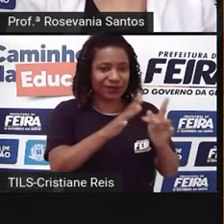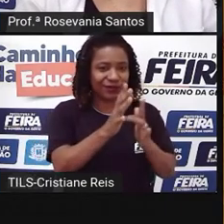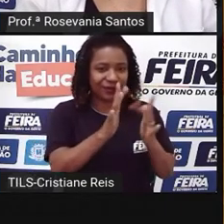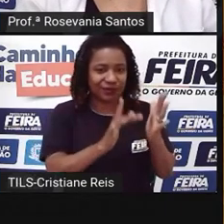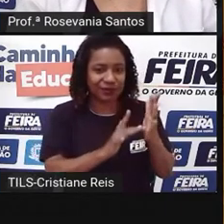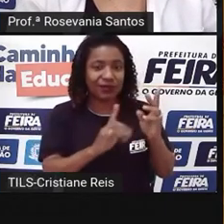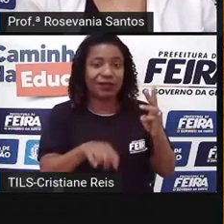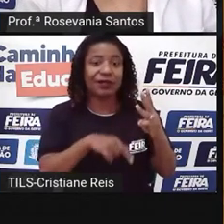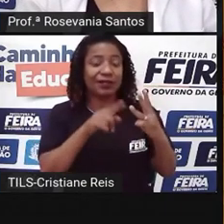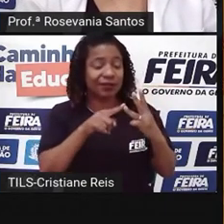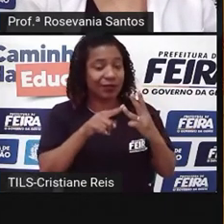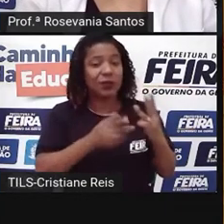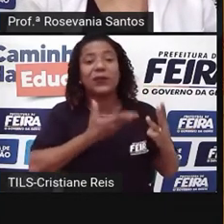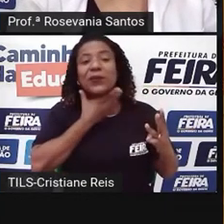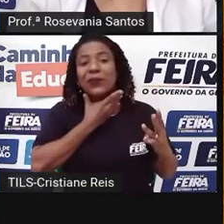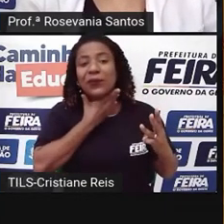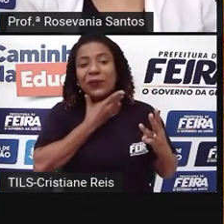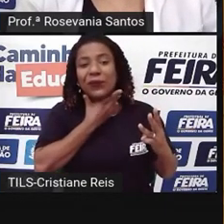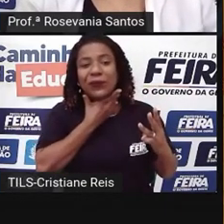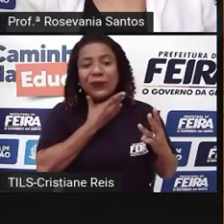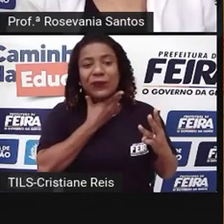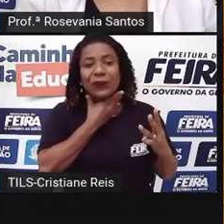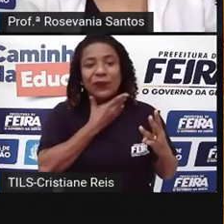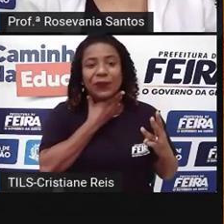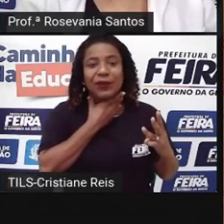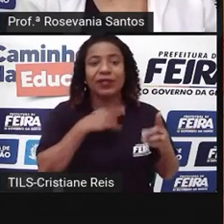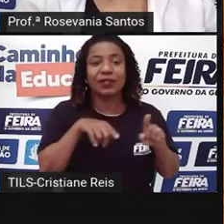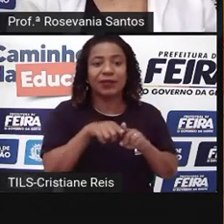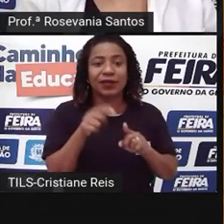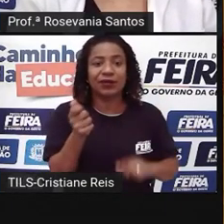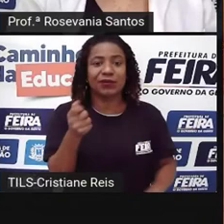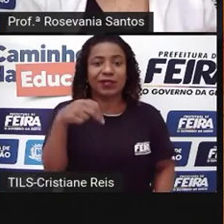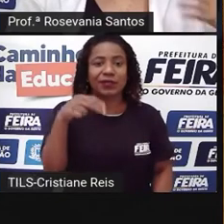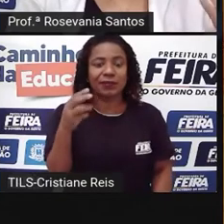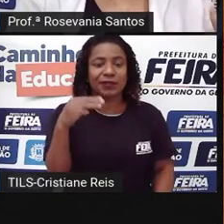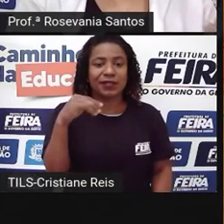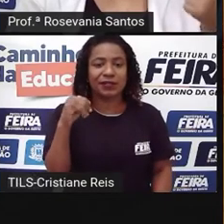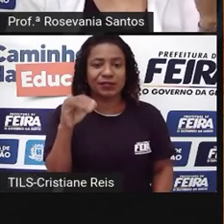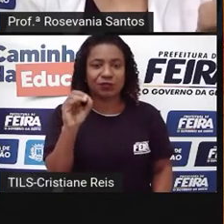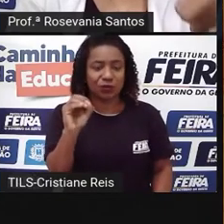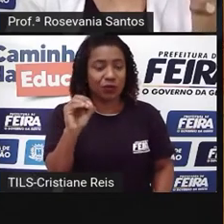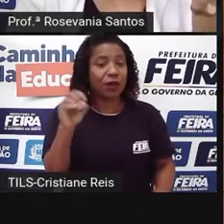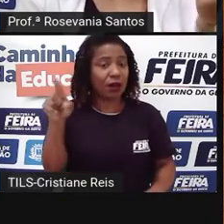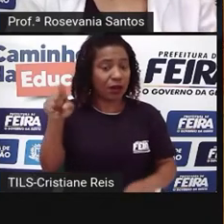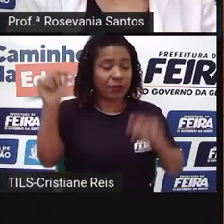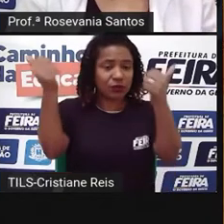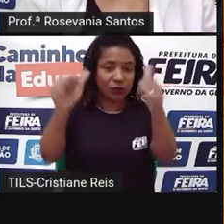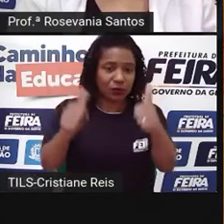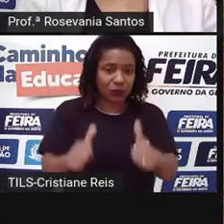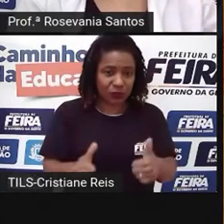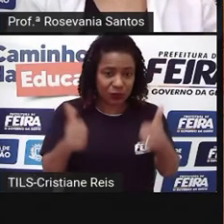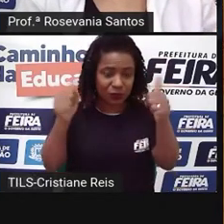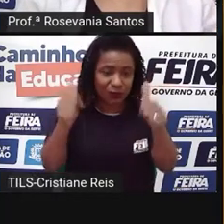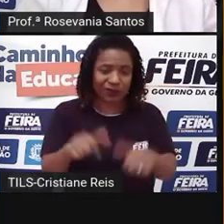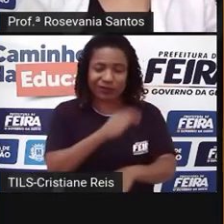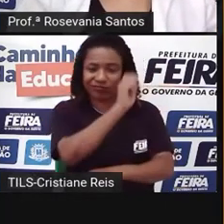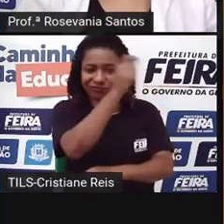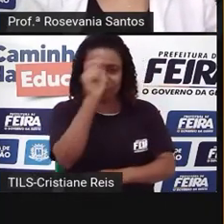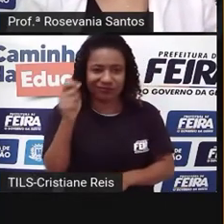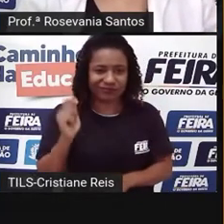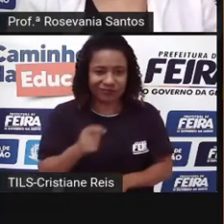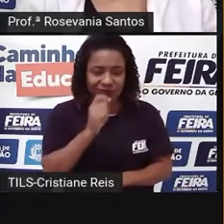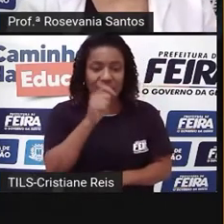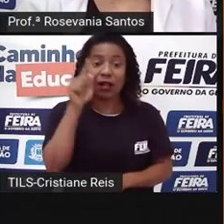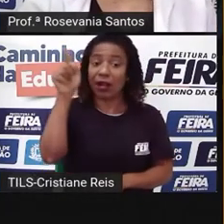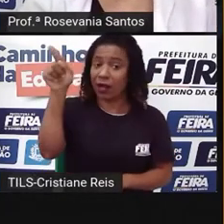é o animismo, que são rituais praticados por muitos povos negros e que enfrenta muita discriminação, né, no mundo